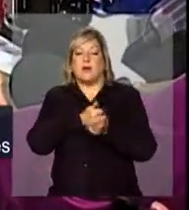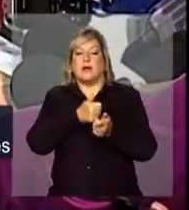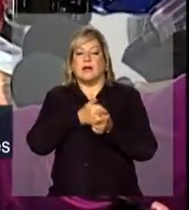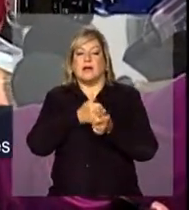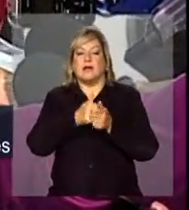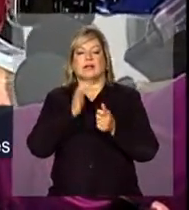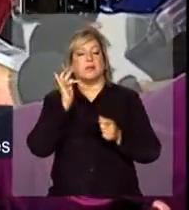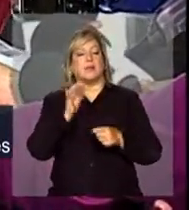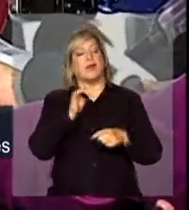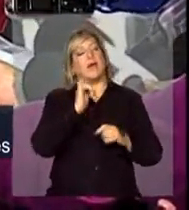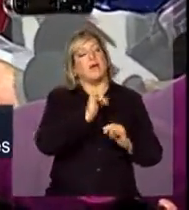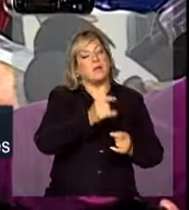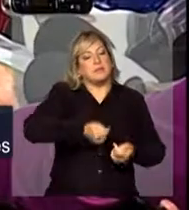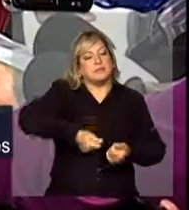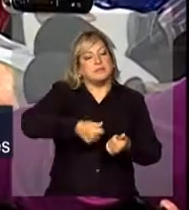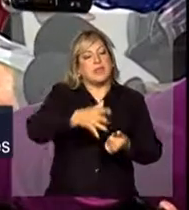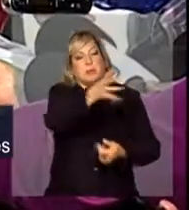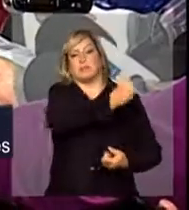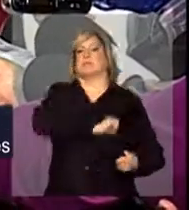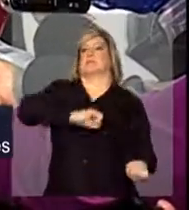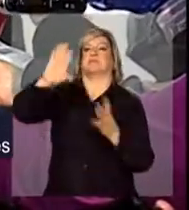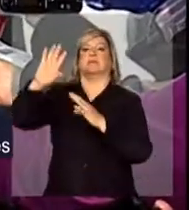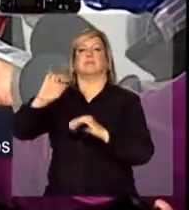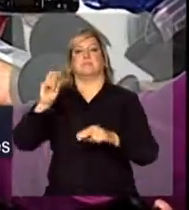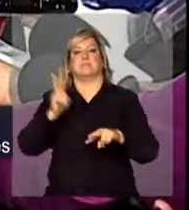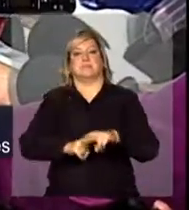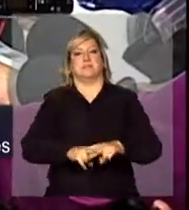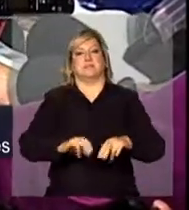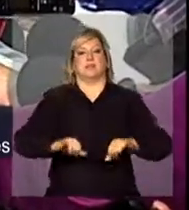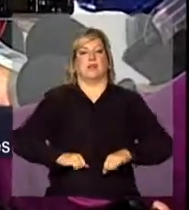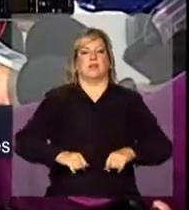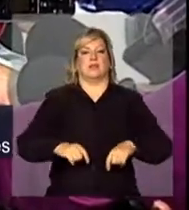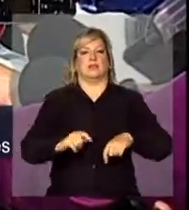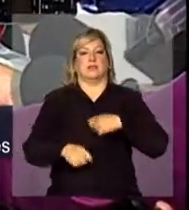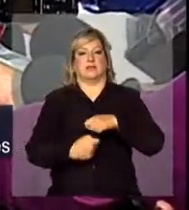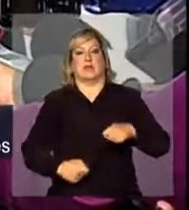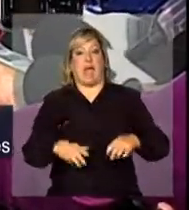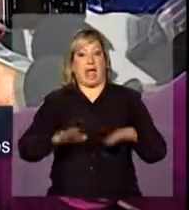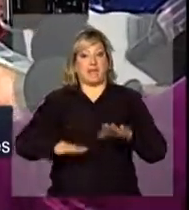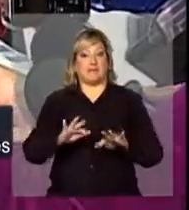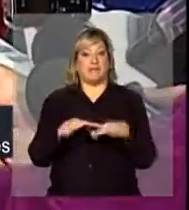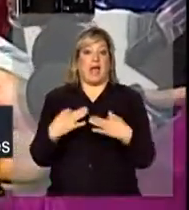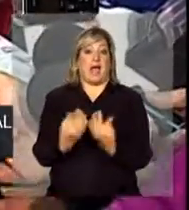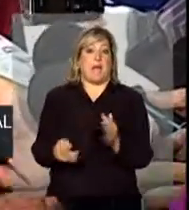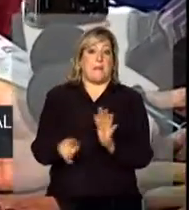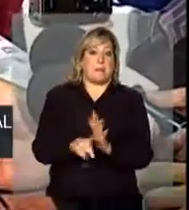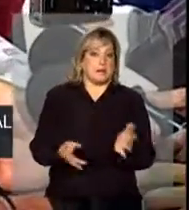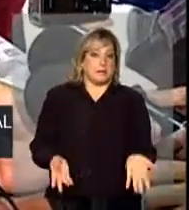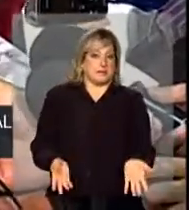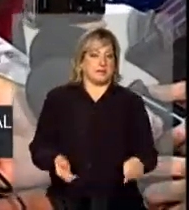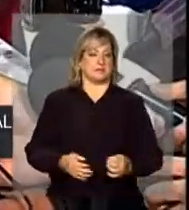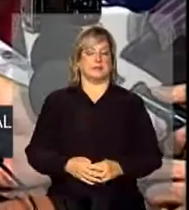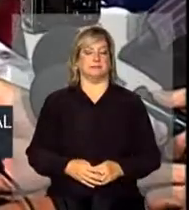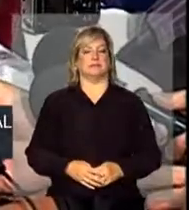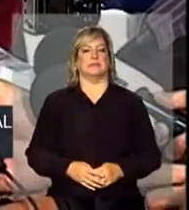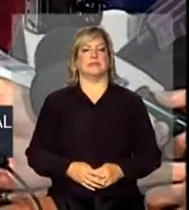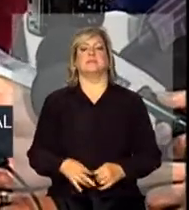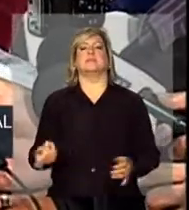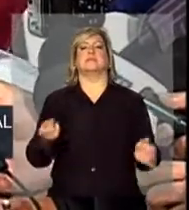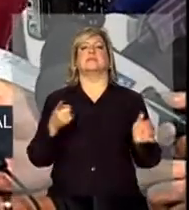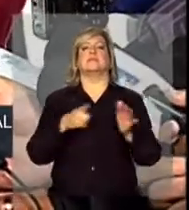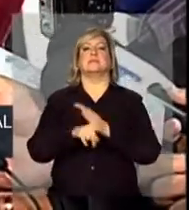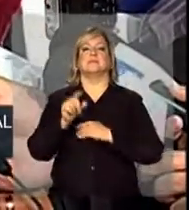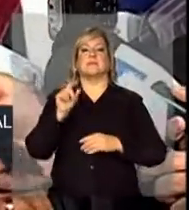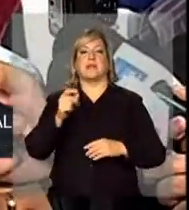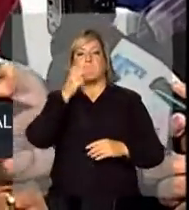diagnosticado, identificado estatisticamente. São pessoas até da família. Ministra, tem um tratamento igual às pessoas